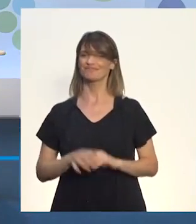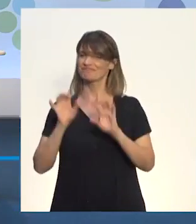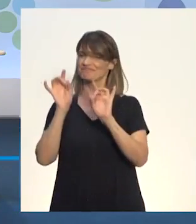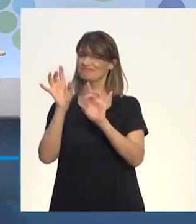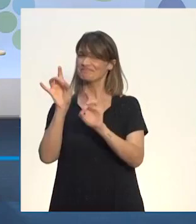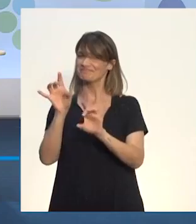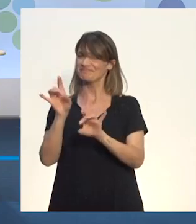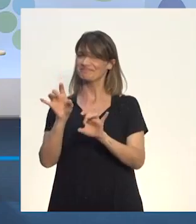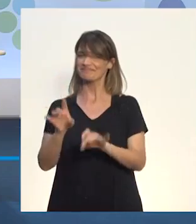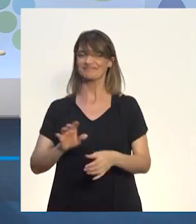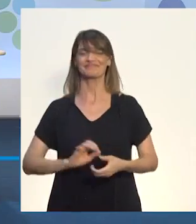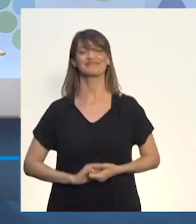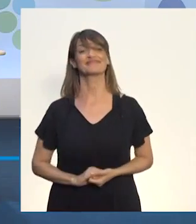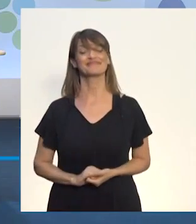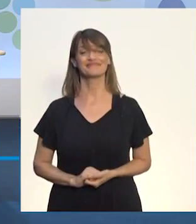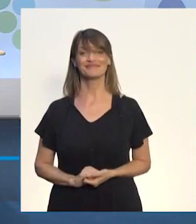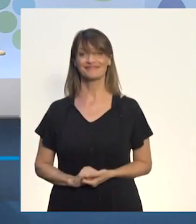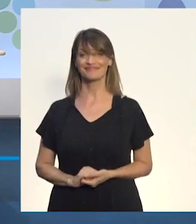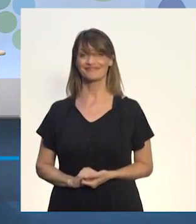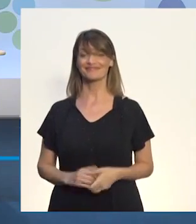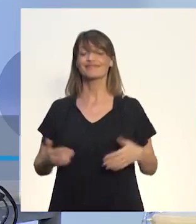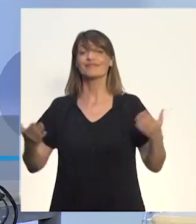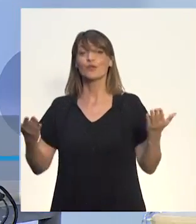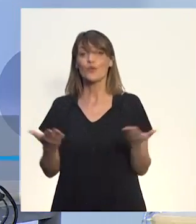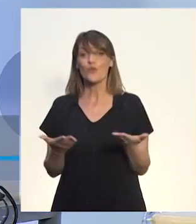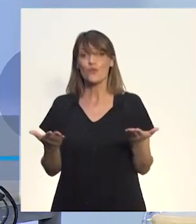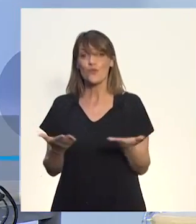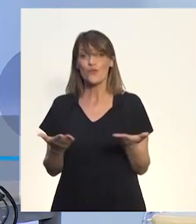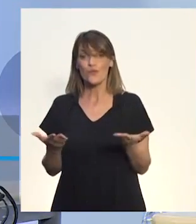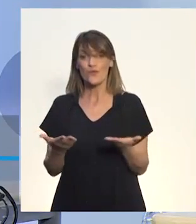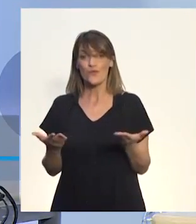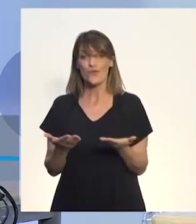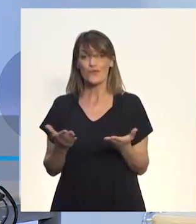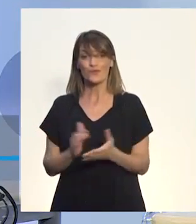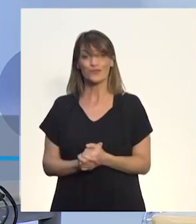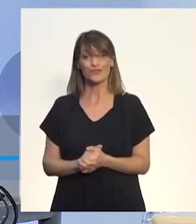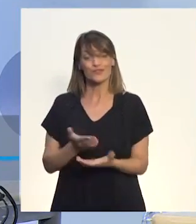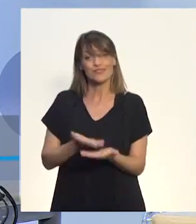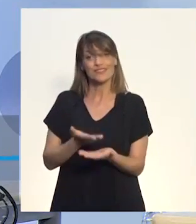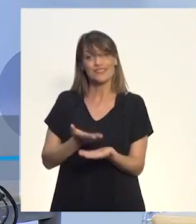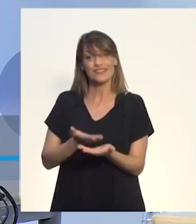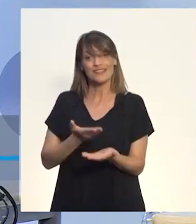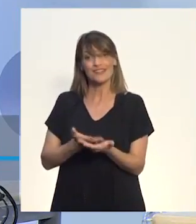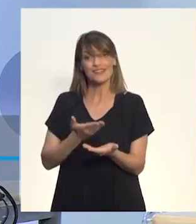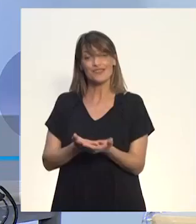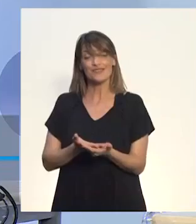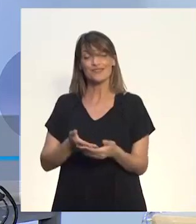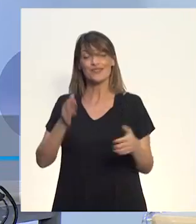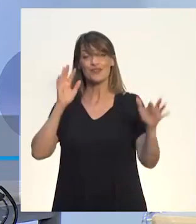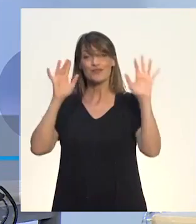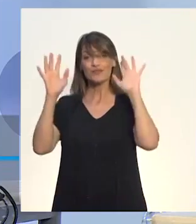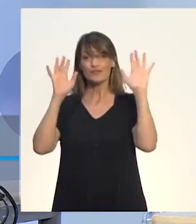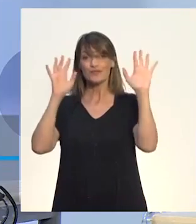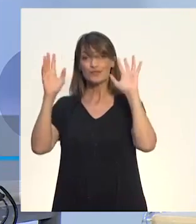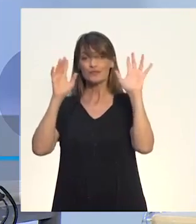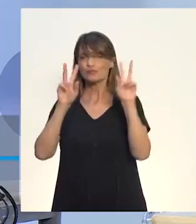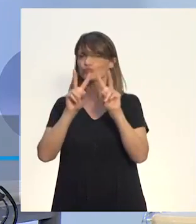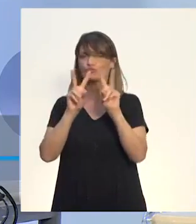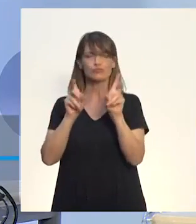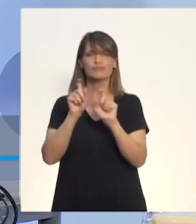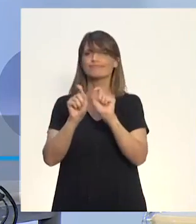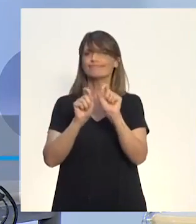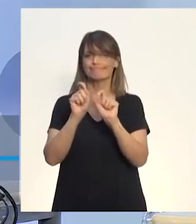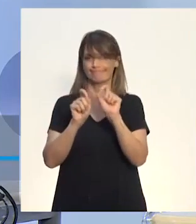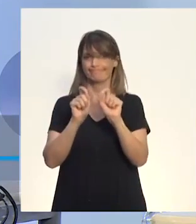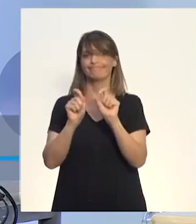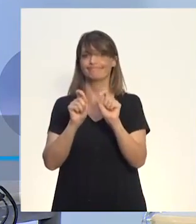especial. E hoje, então, nesse nosso encontro, né, sobre filosofia, a gente vai tratar um tema que, bom,